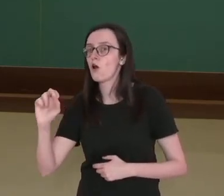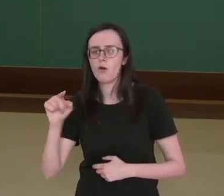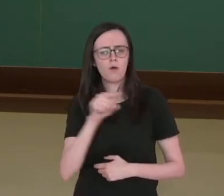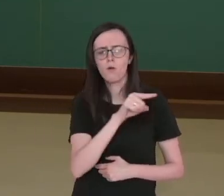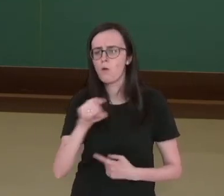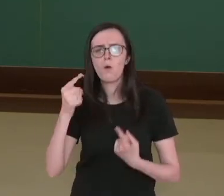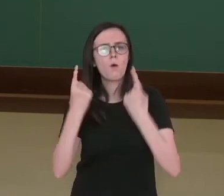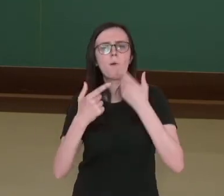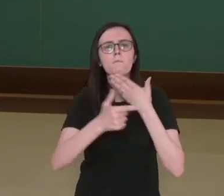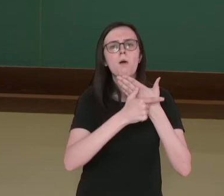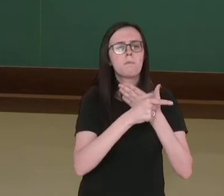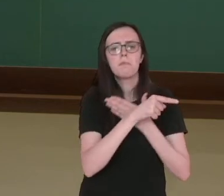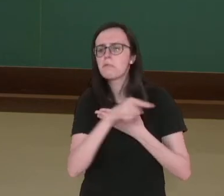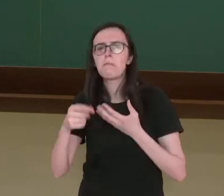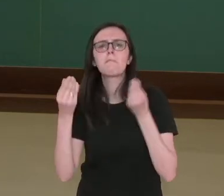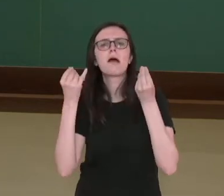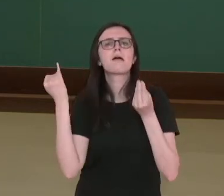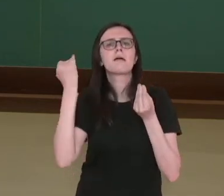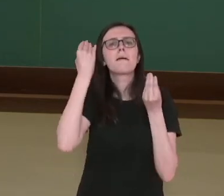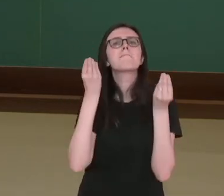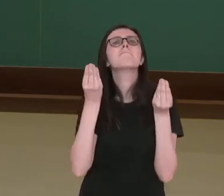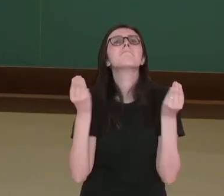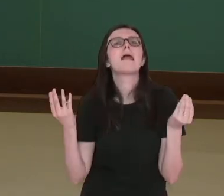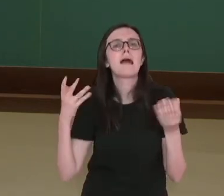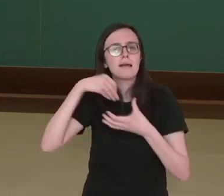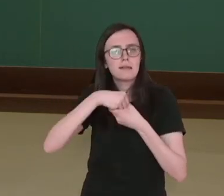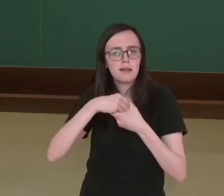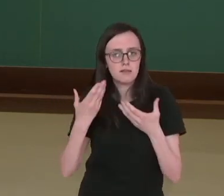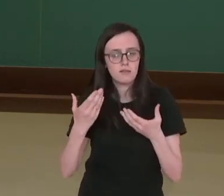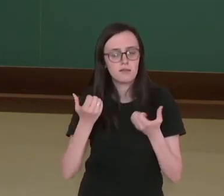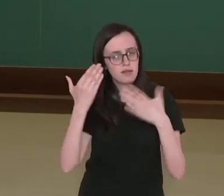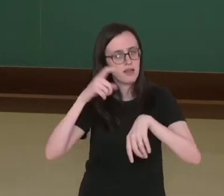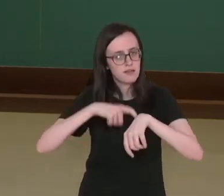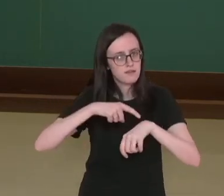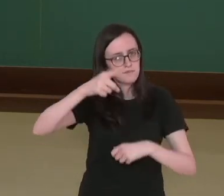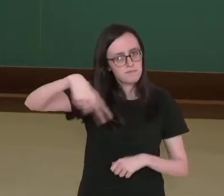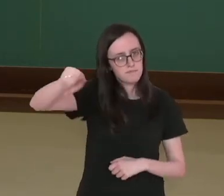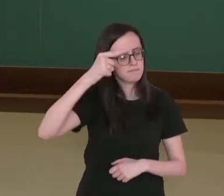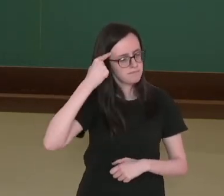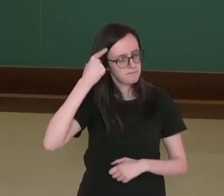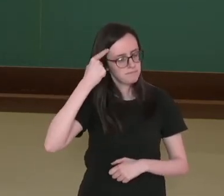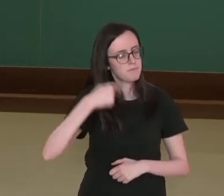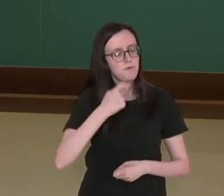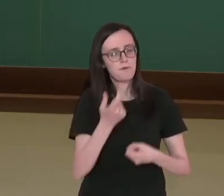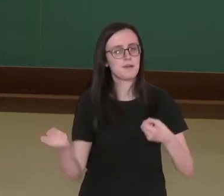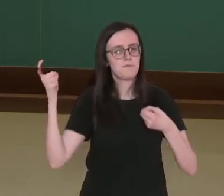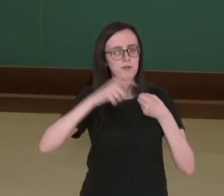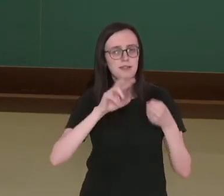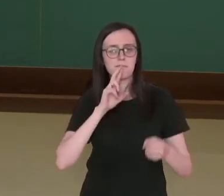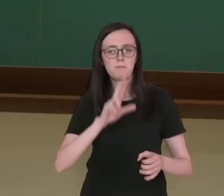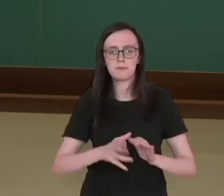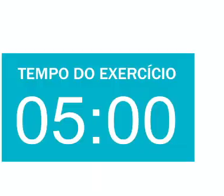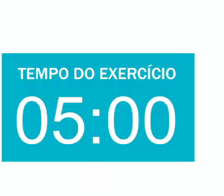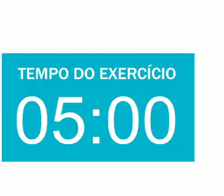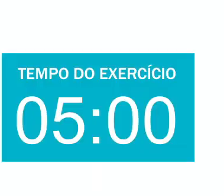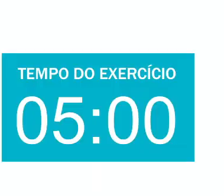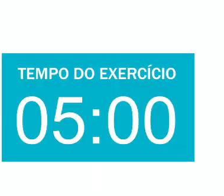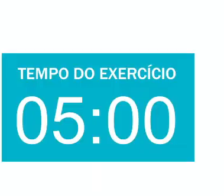que é a função, qual que é a importância dessa estrutura na célula? Vou dar um tempinho para vocês pensarem e eu já volto com a resposta.